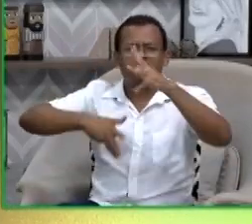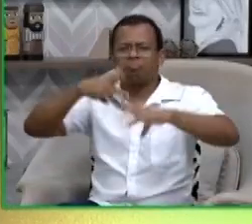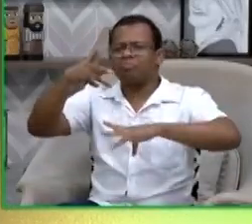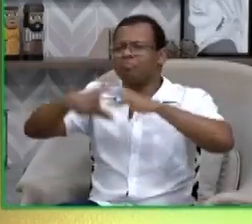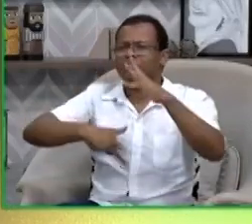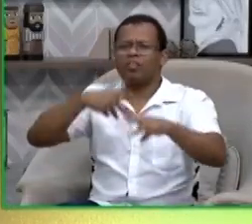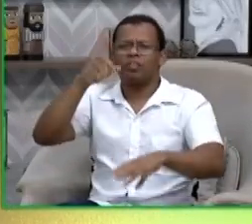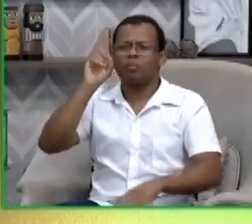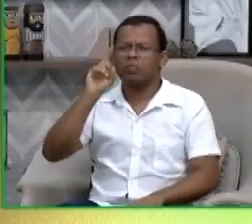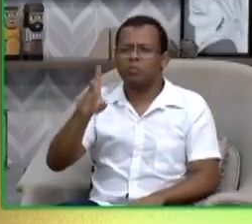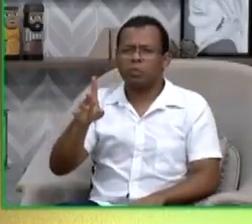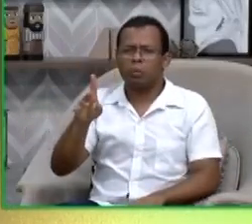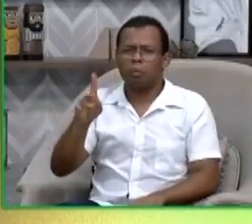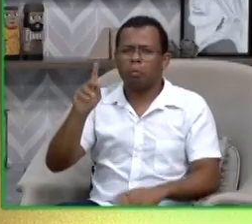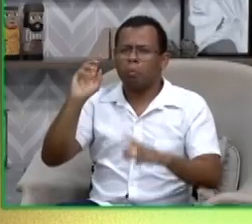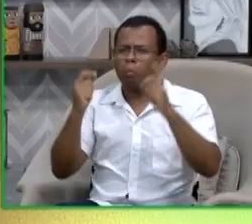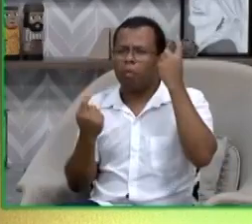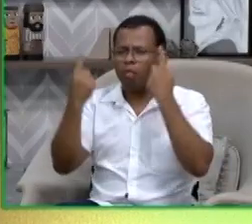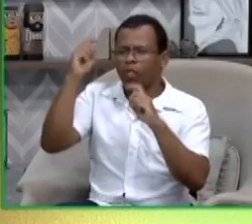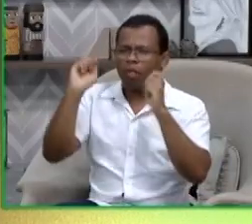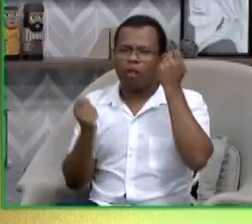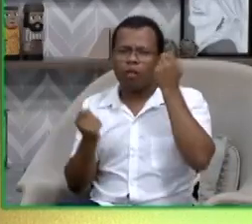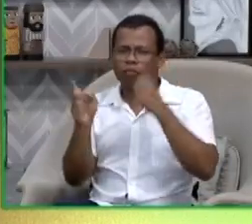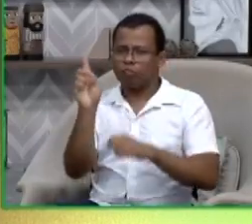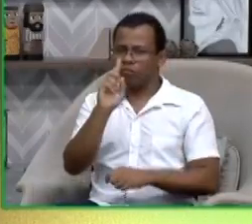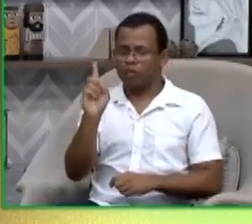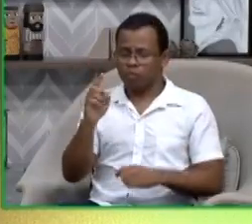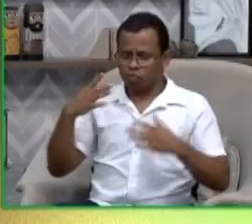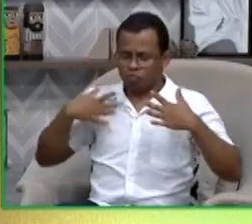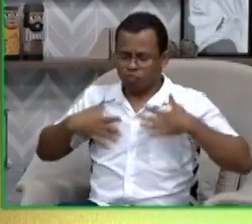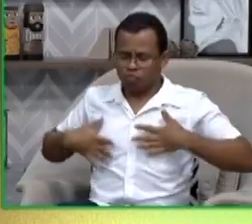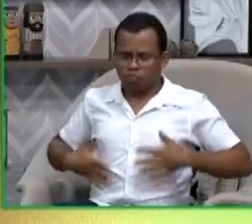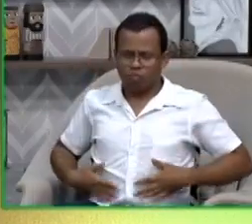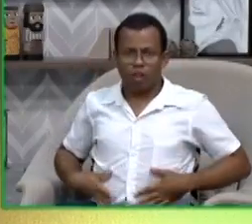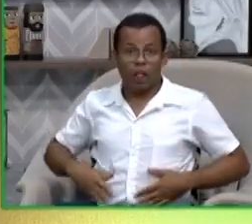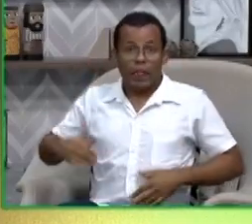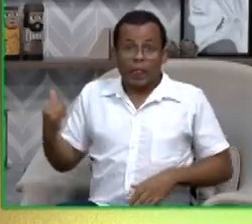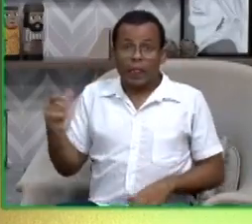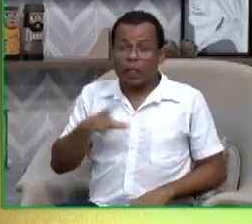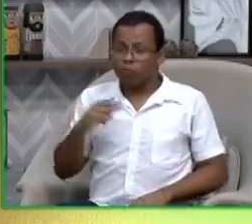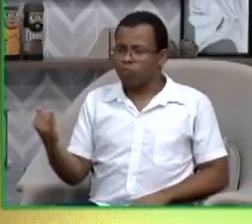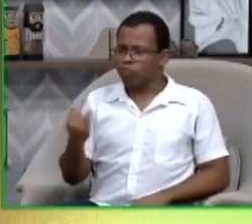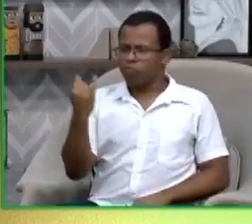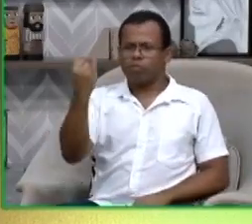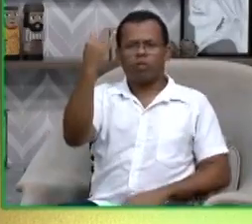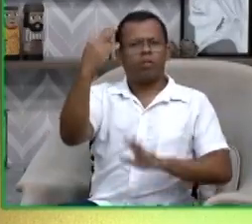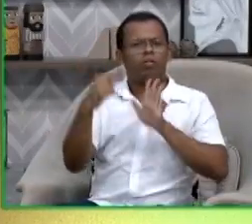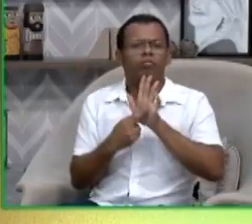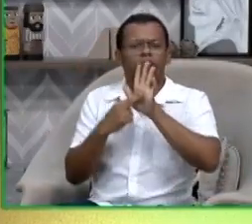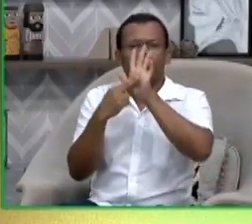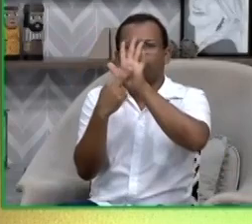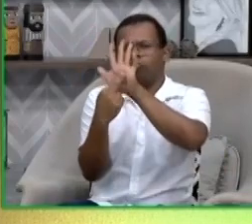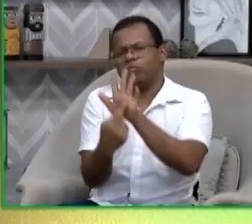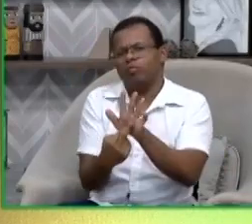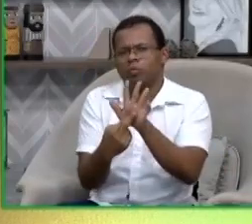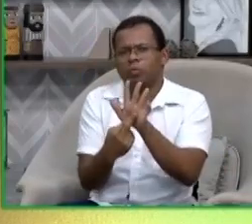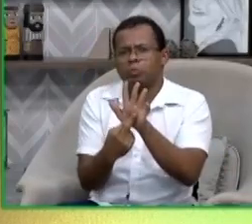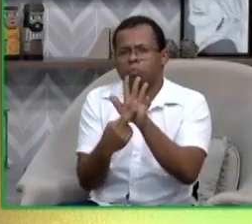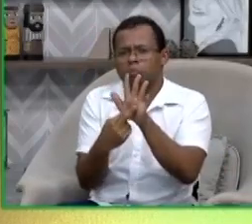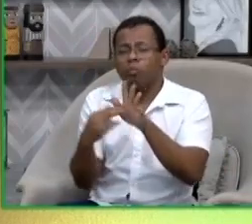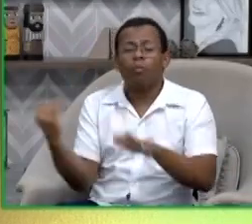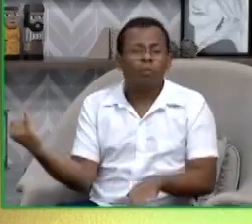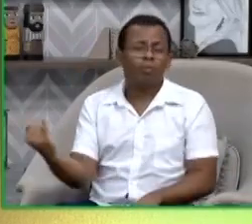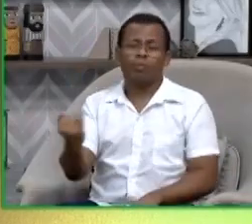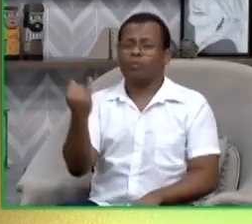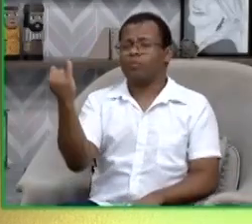só o gesticular das mãos. O corpo, ele tem uma importância, uma representação muito